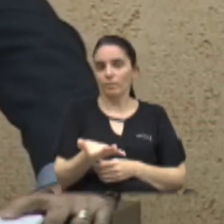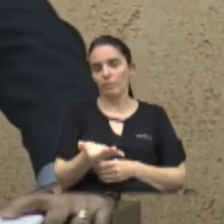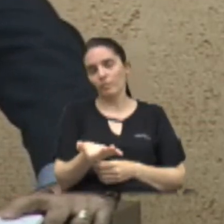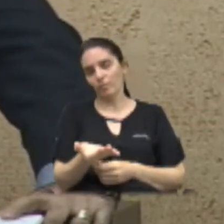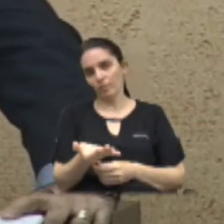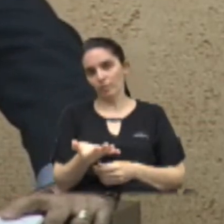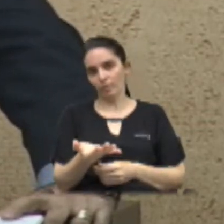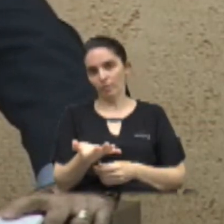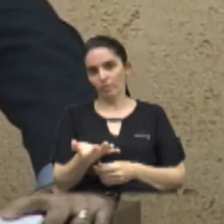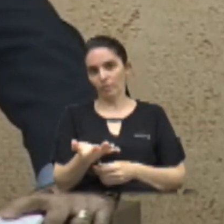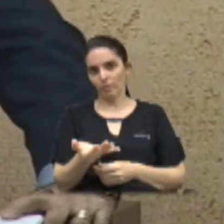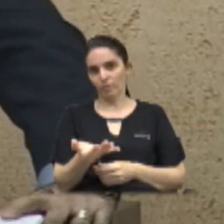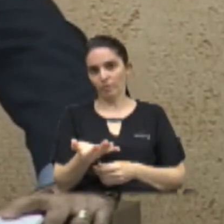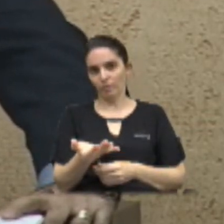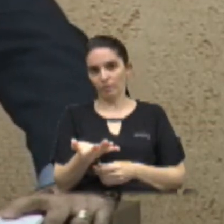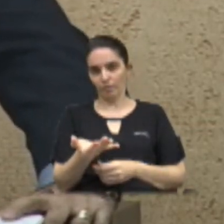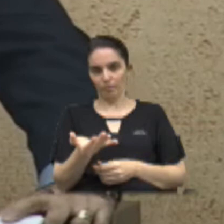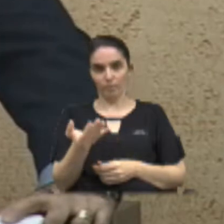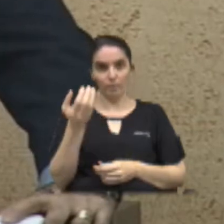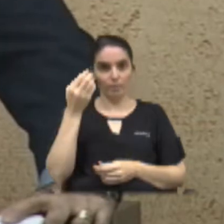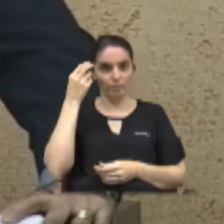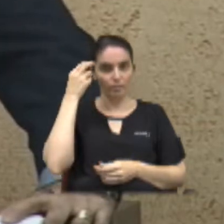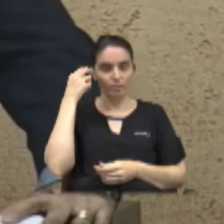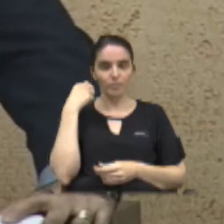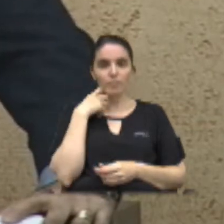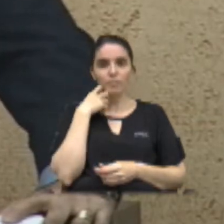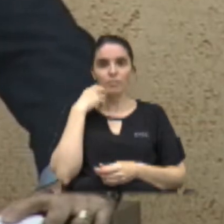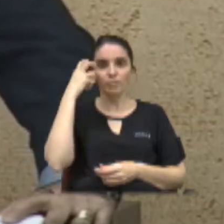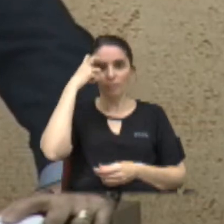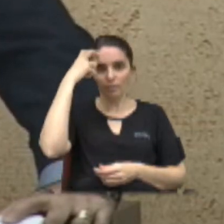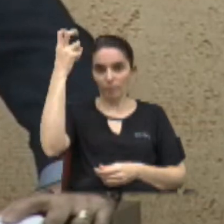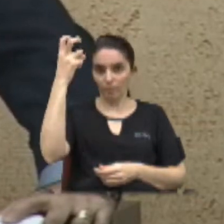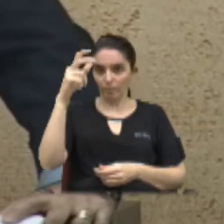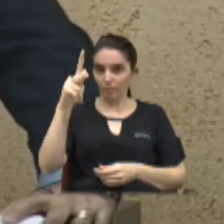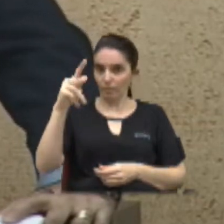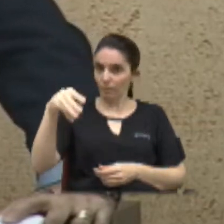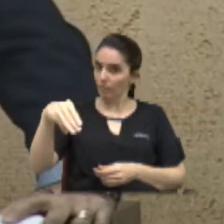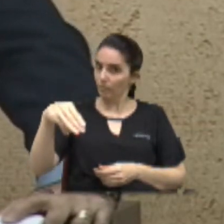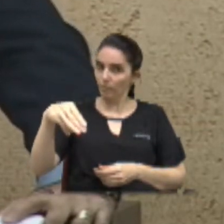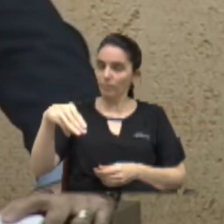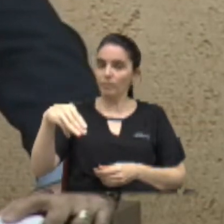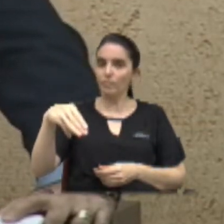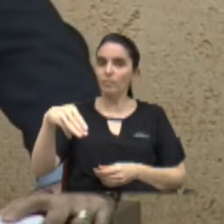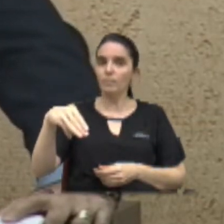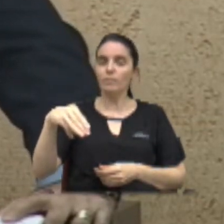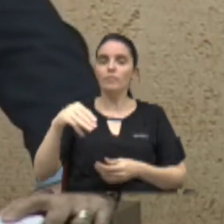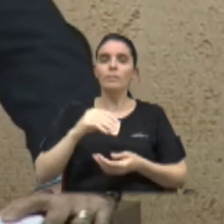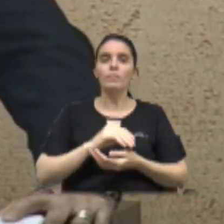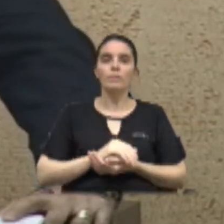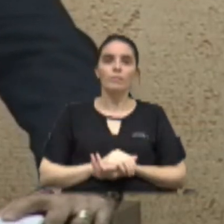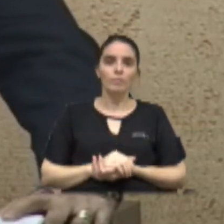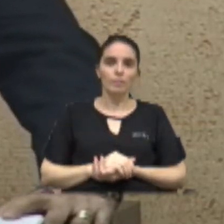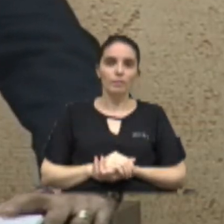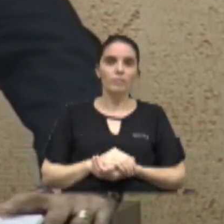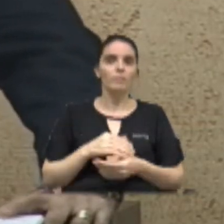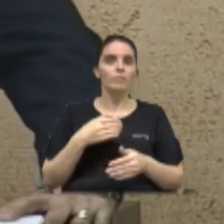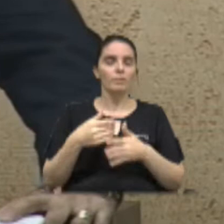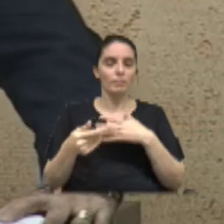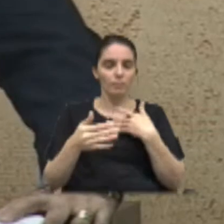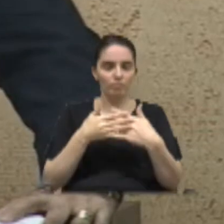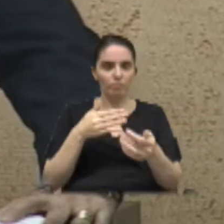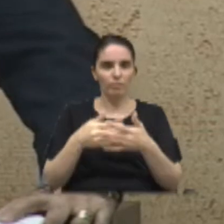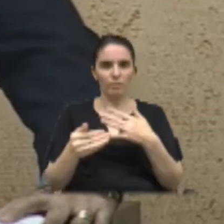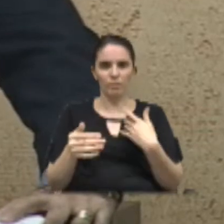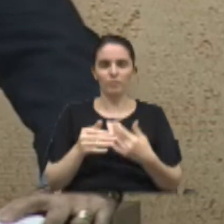com inteligência dentro da Polícia Civil, que também está sucateada.